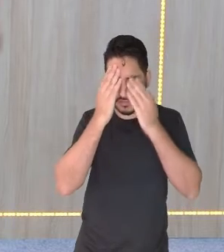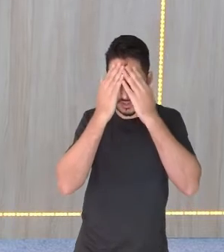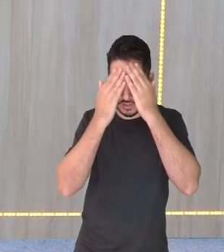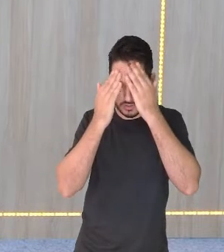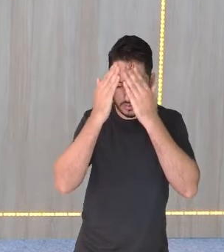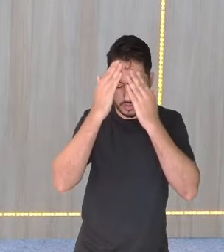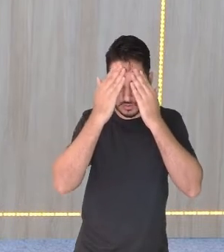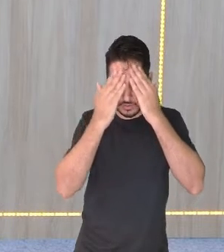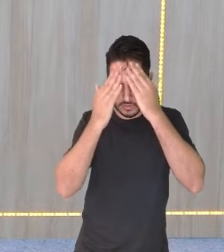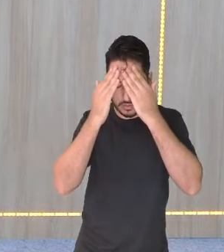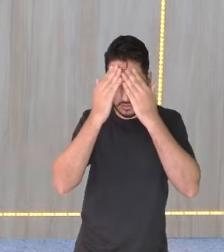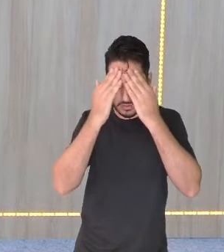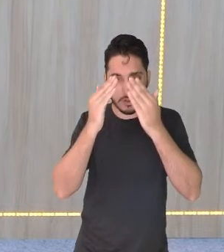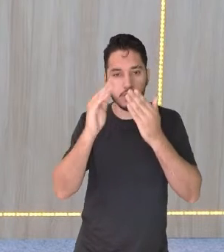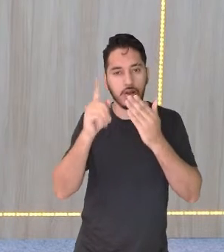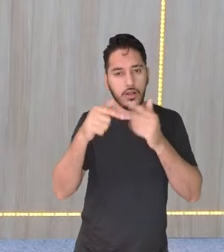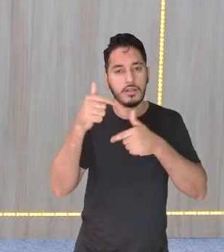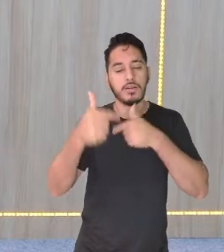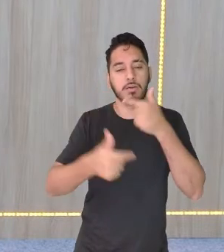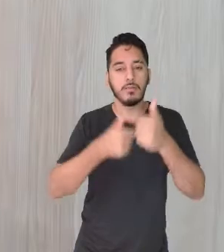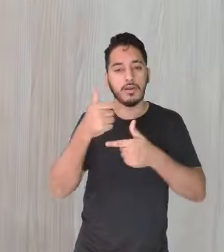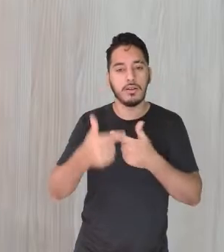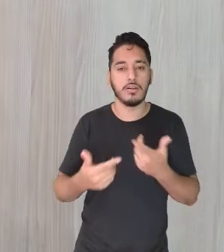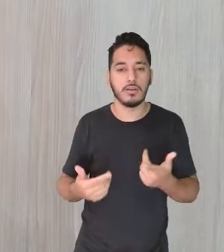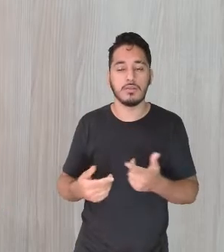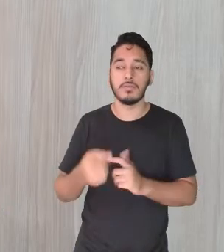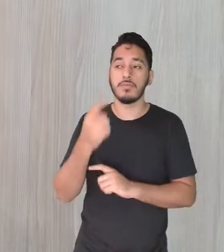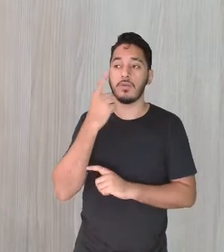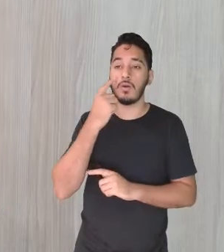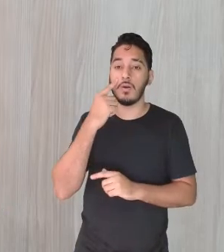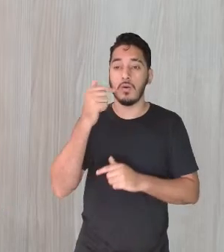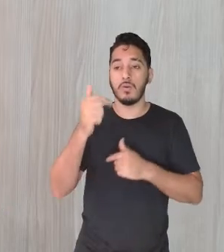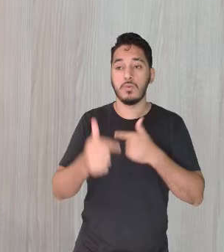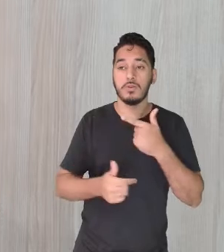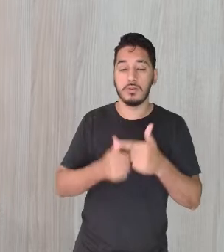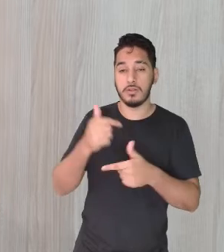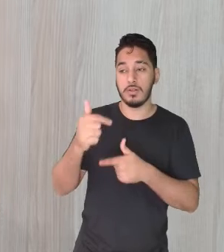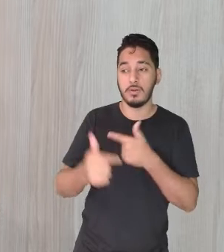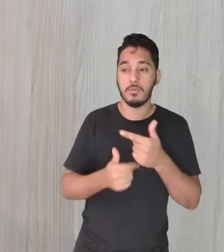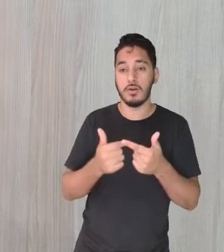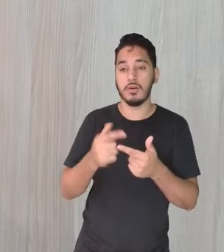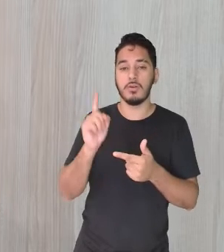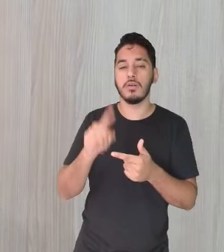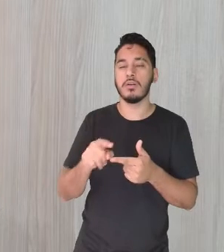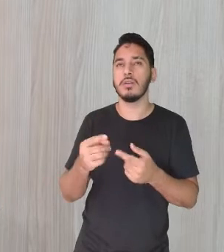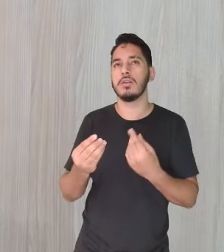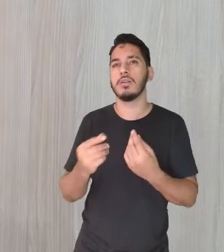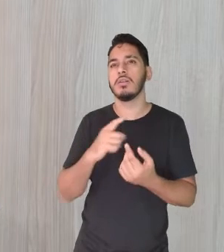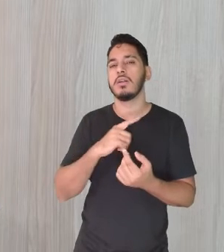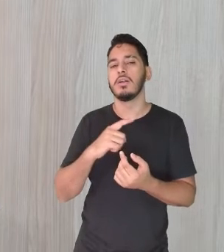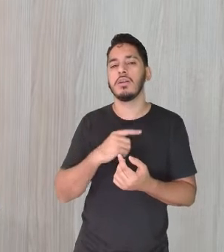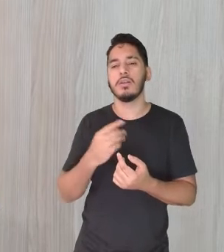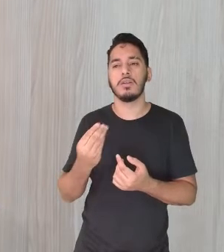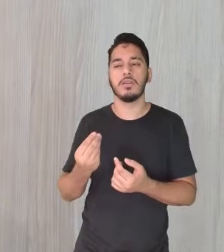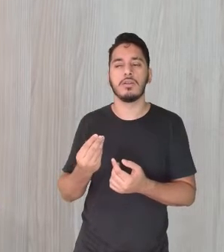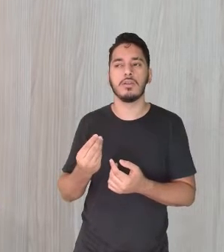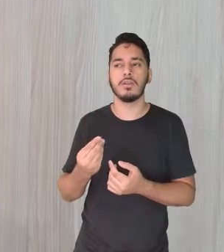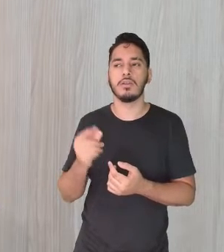é? Exatamente, pessoal. Então, veja só, o trabalho, né, ele tem